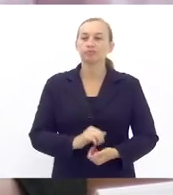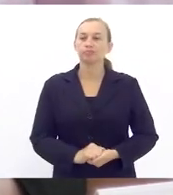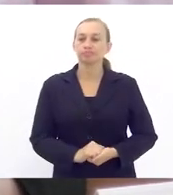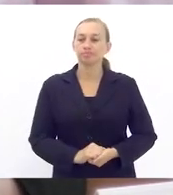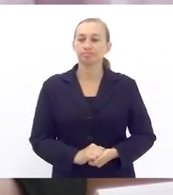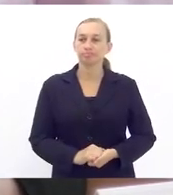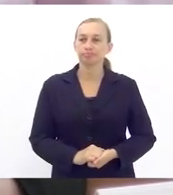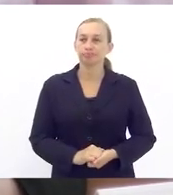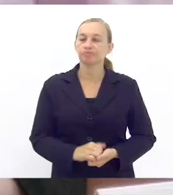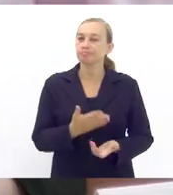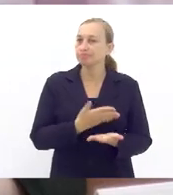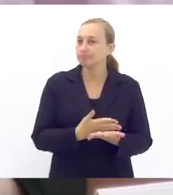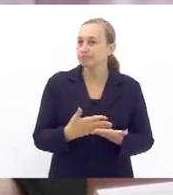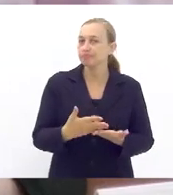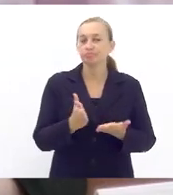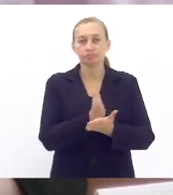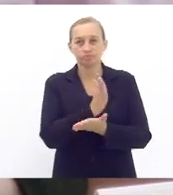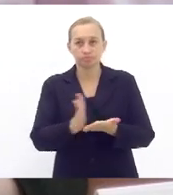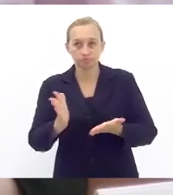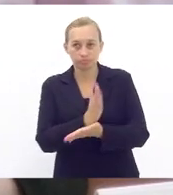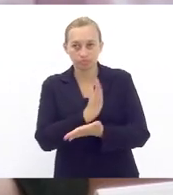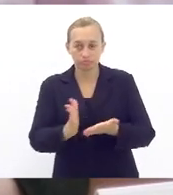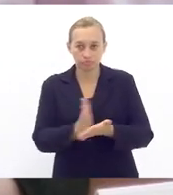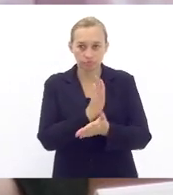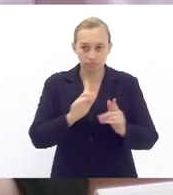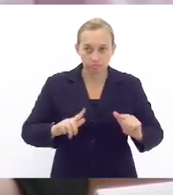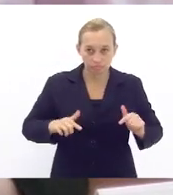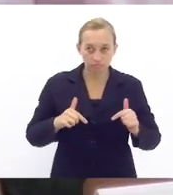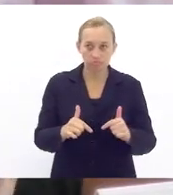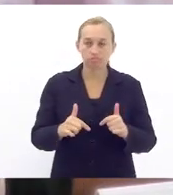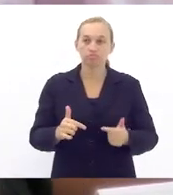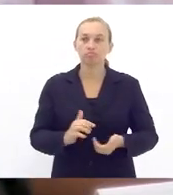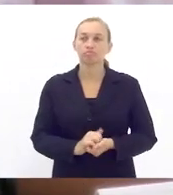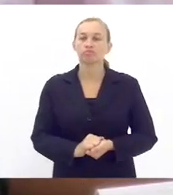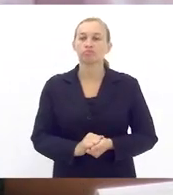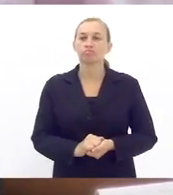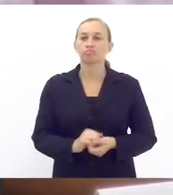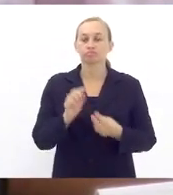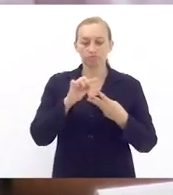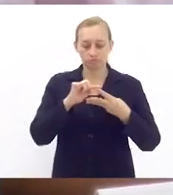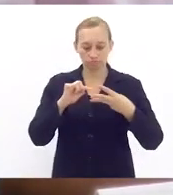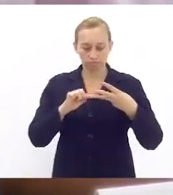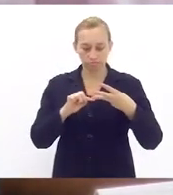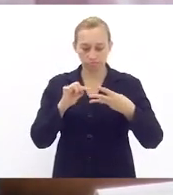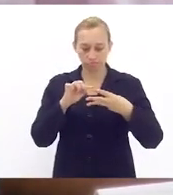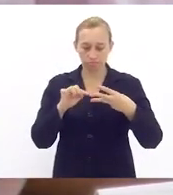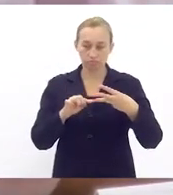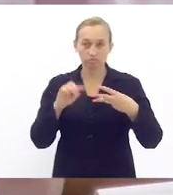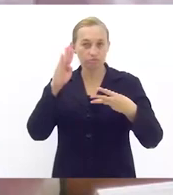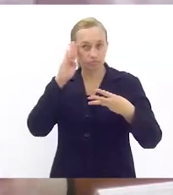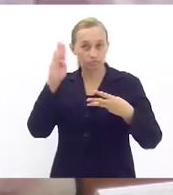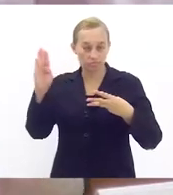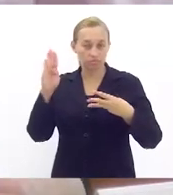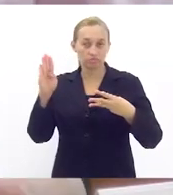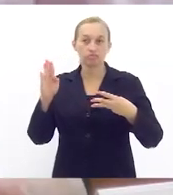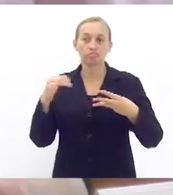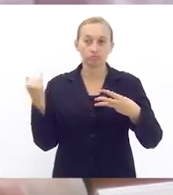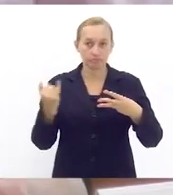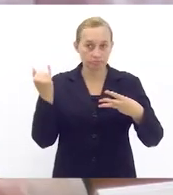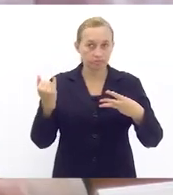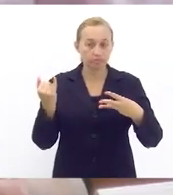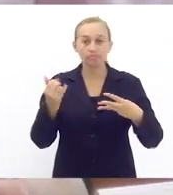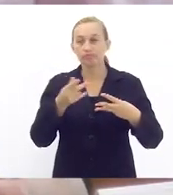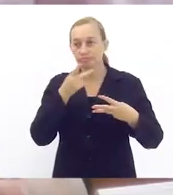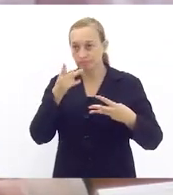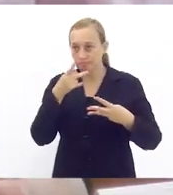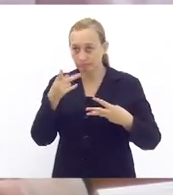a gente começa com algumas ações são três pontos né que são importantes a gente